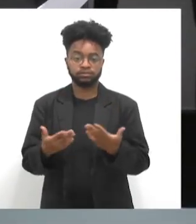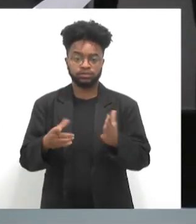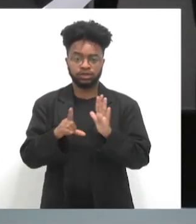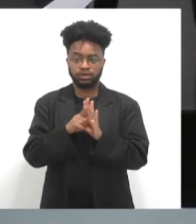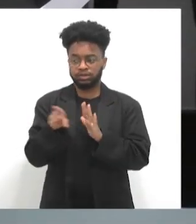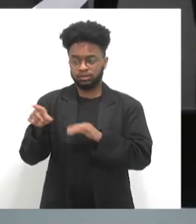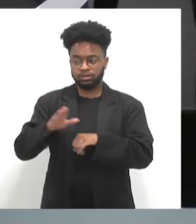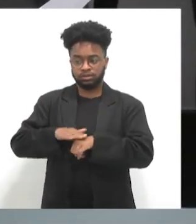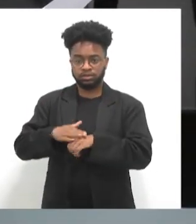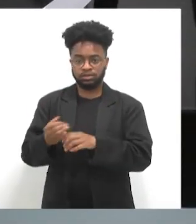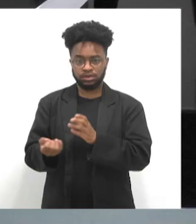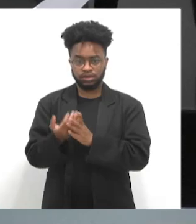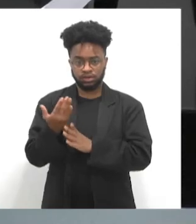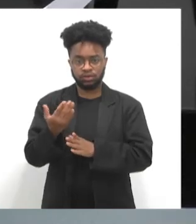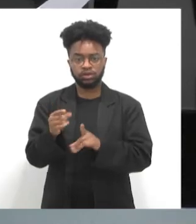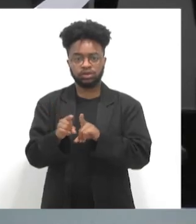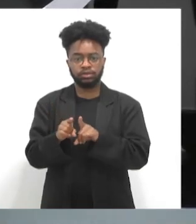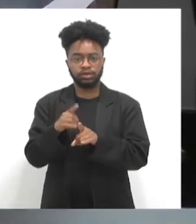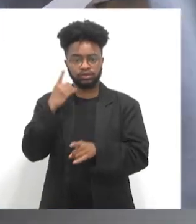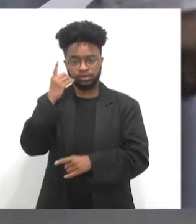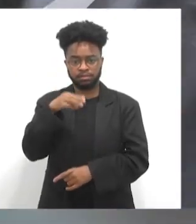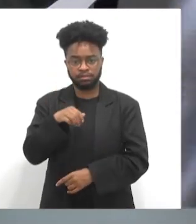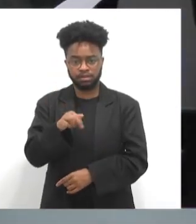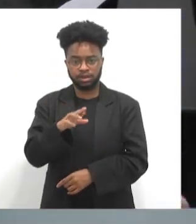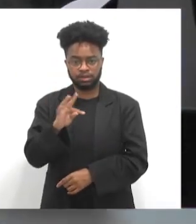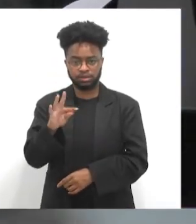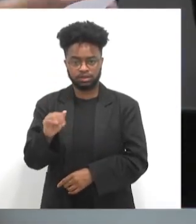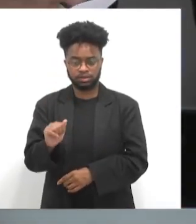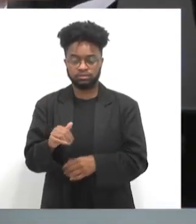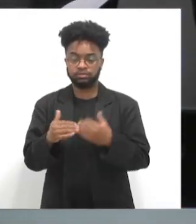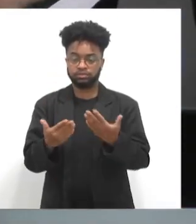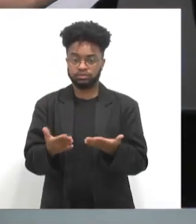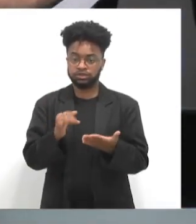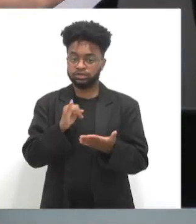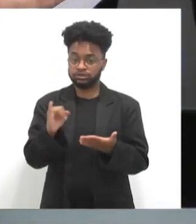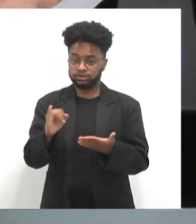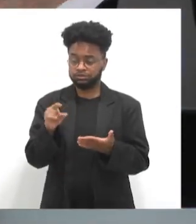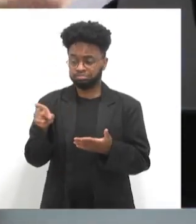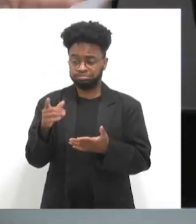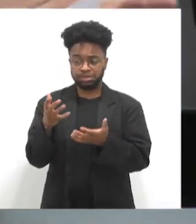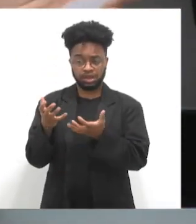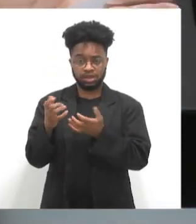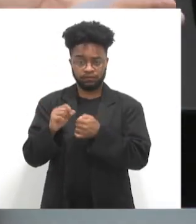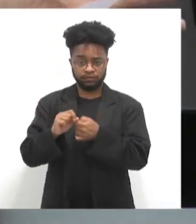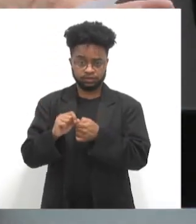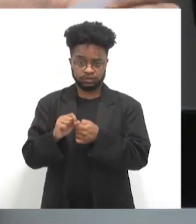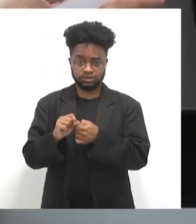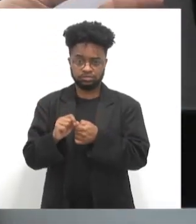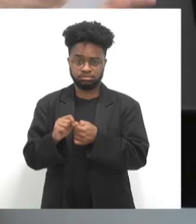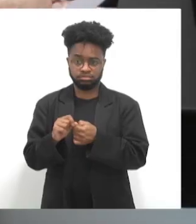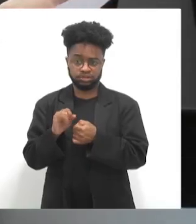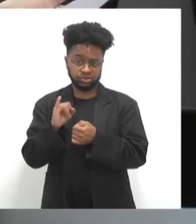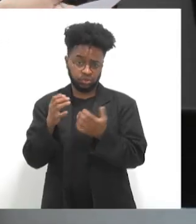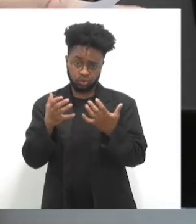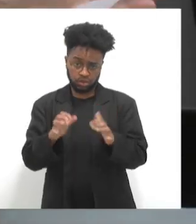de Vossa Excelência com a deputada Marta Rocha. Então, se Vossa Excelência desejar fazer, se não